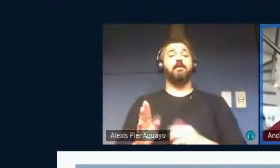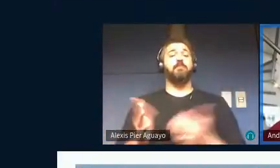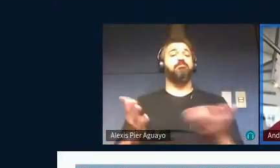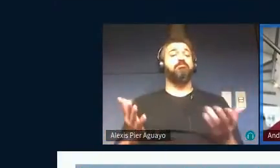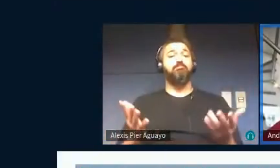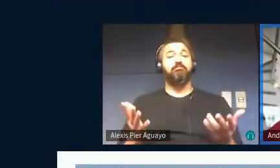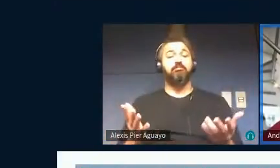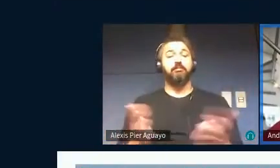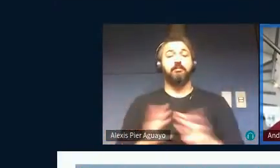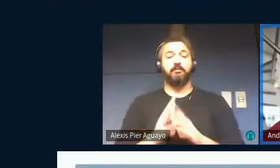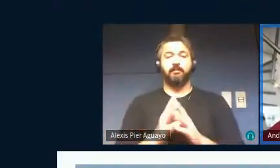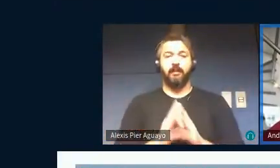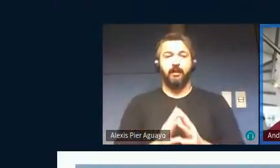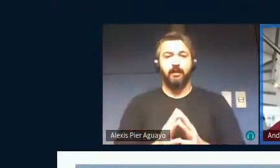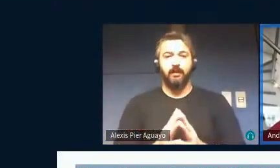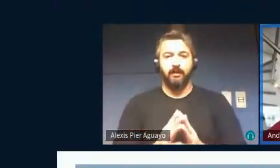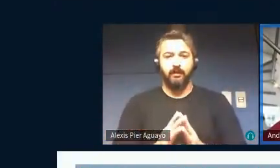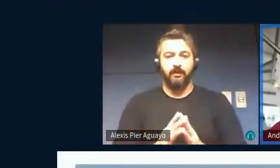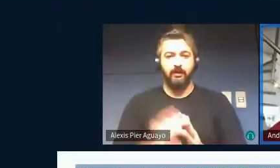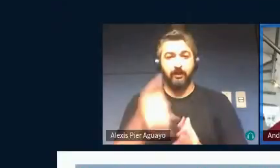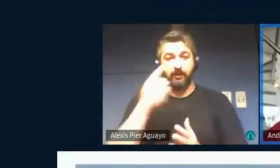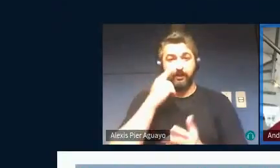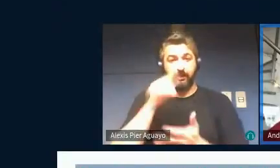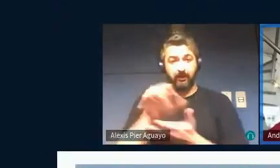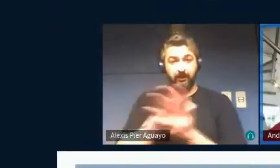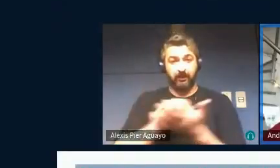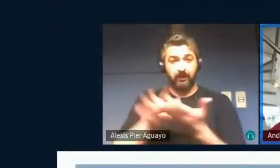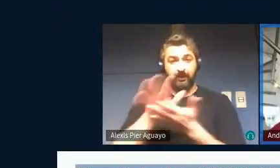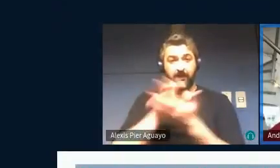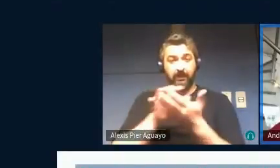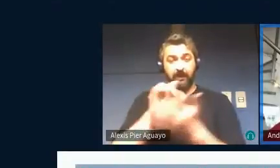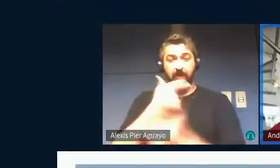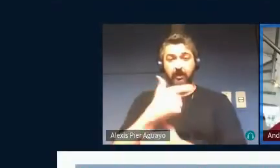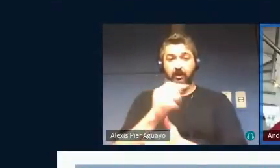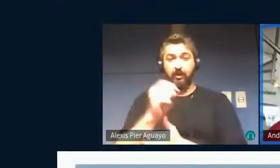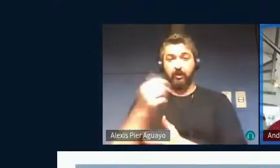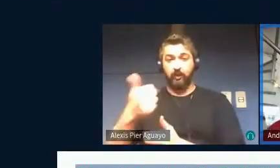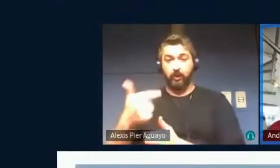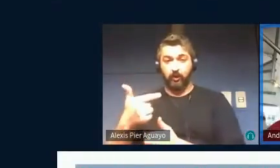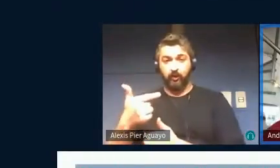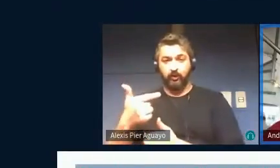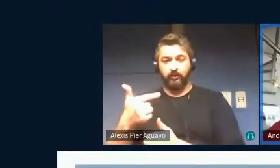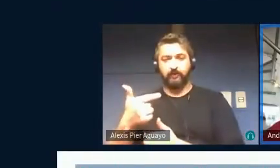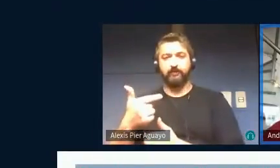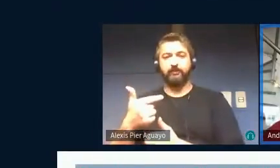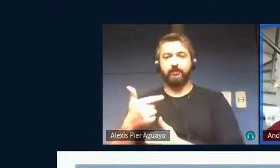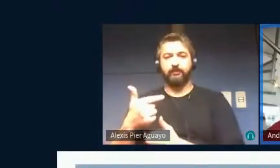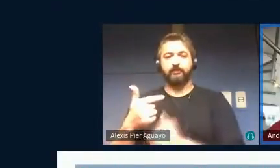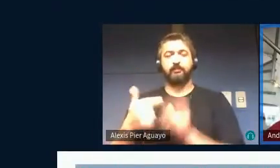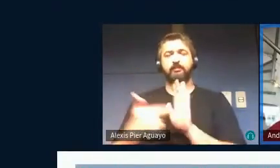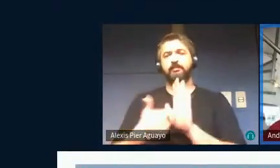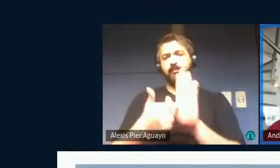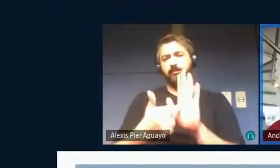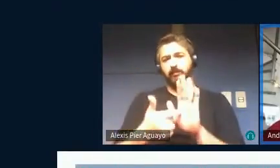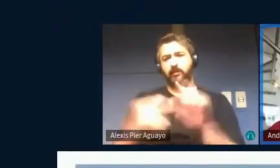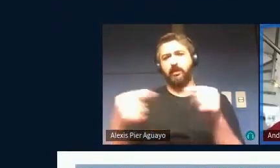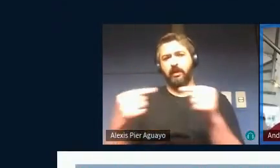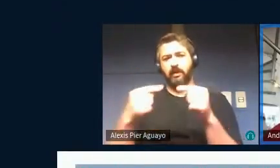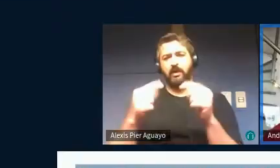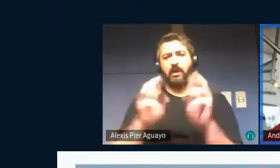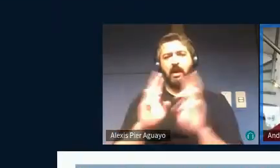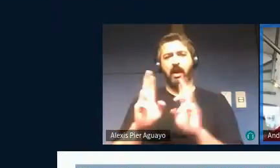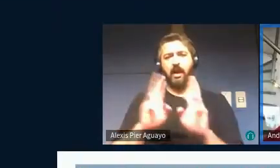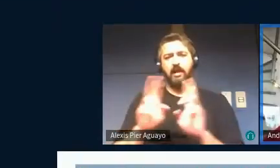nós temos esses dados aqui são de 2012 ainda, então nós temos um aumento, só para mostrar uma relação do aumento